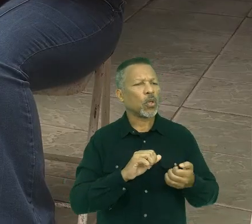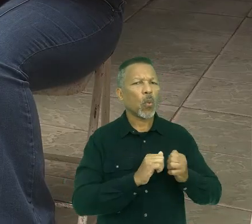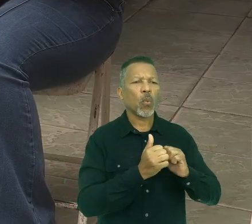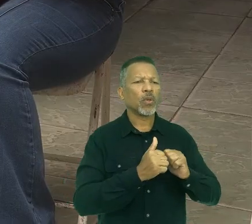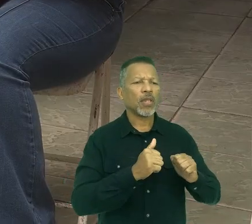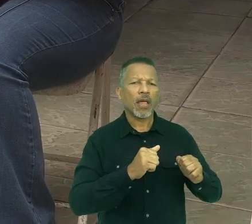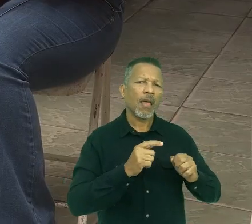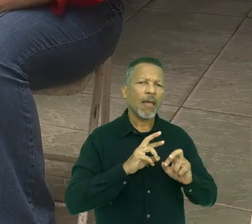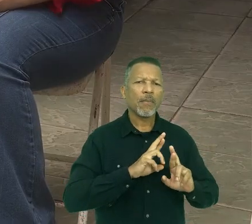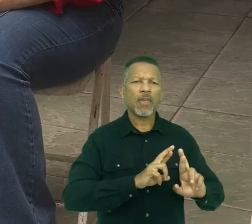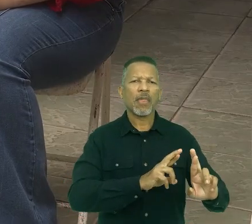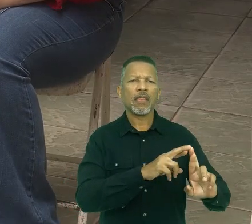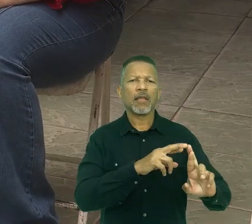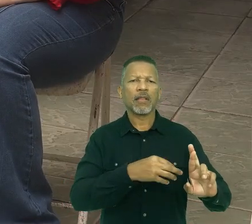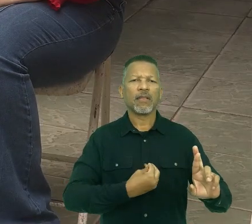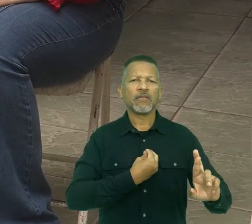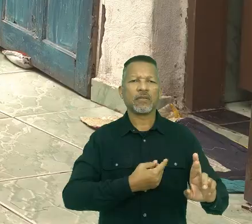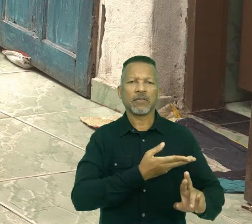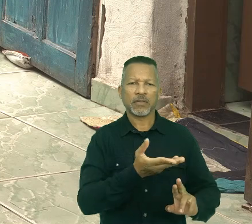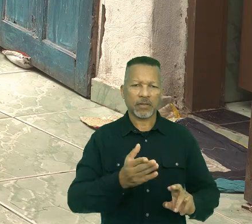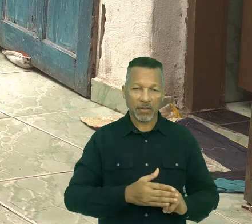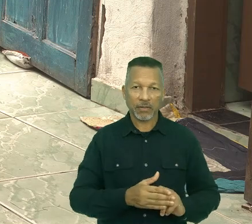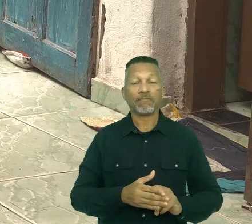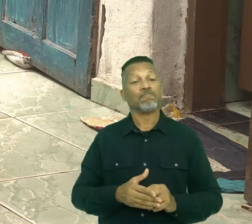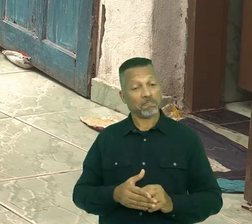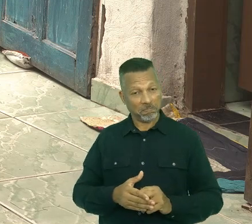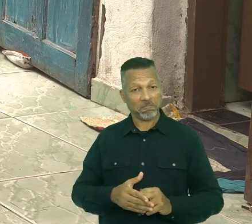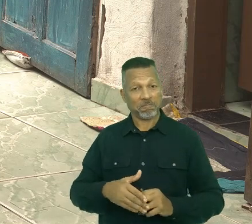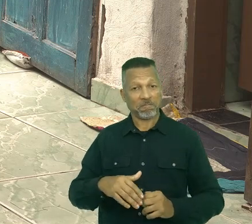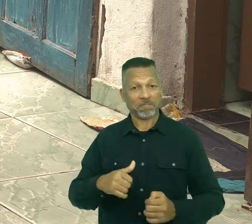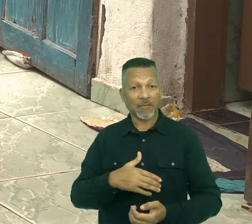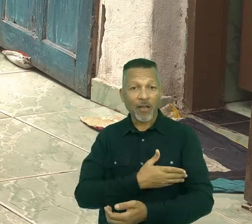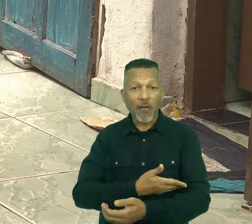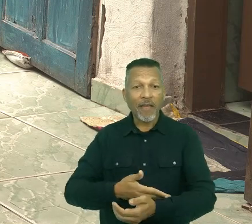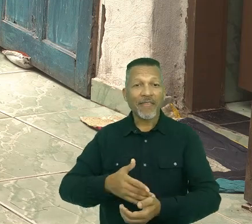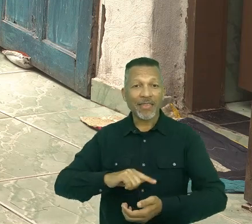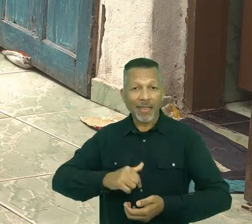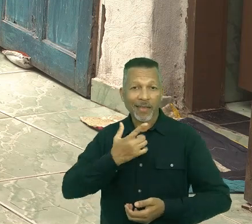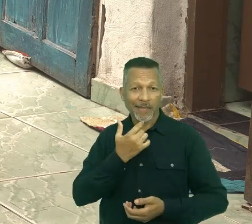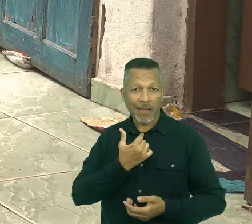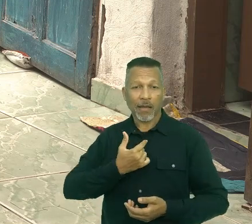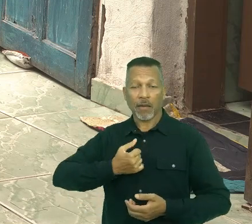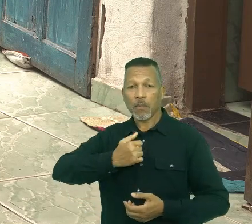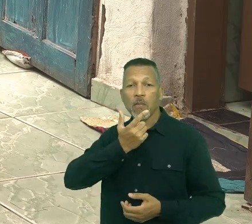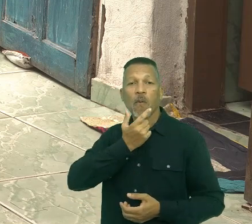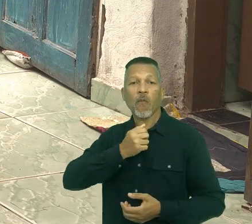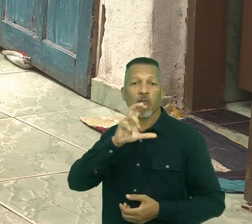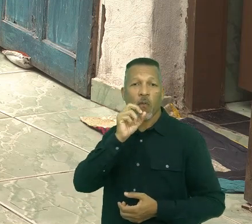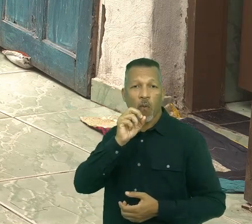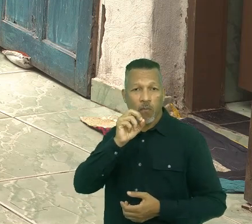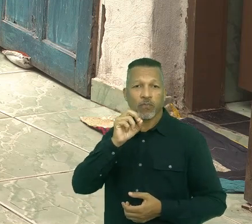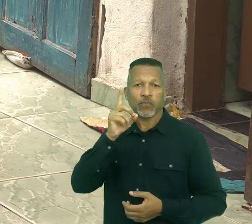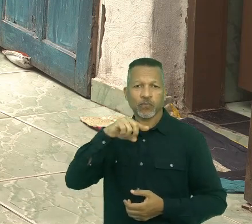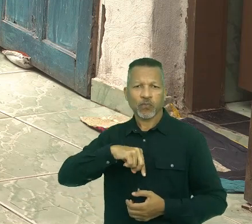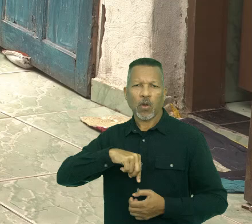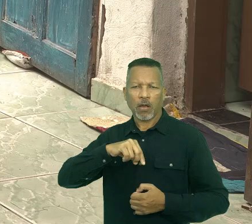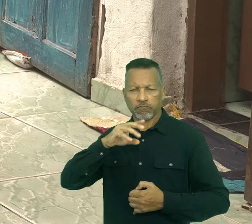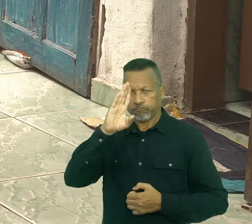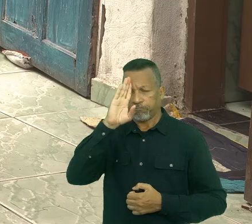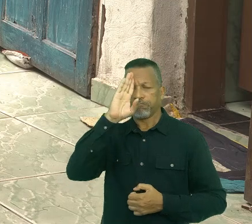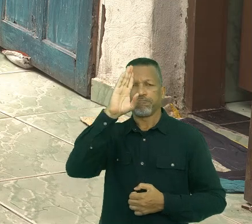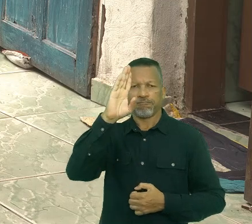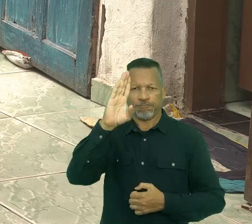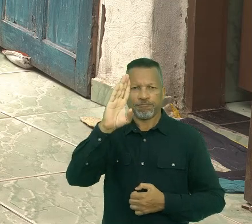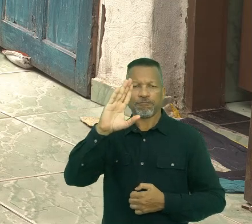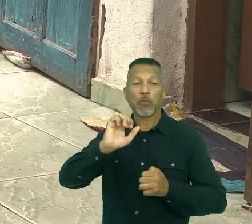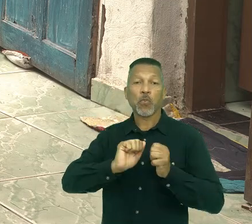Congado representa na vida de vocês? Tá no sangue mesmo. Meu avô era mestre do Congado, lá em Joanésia. E